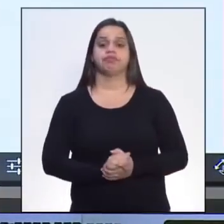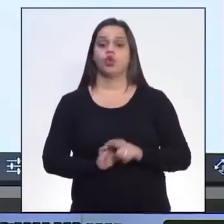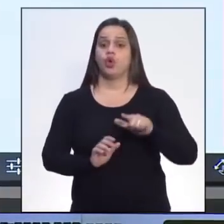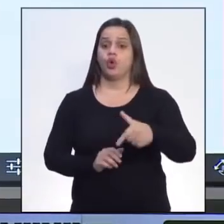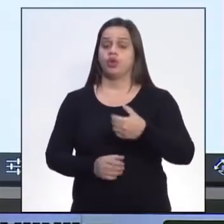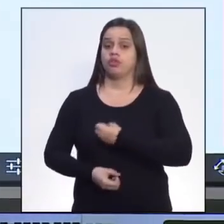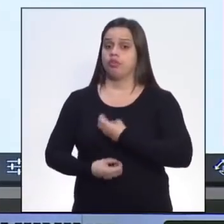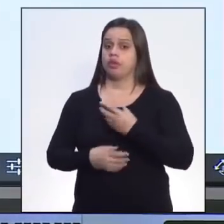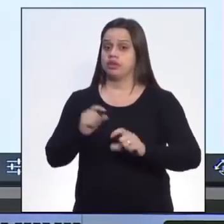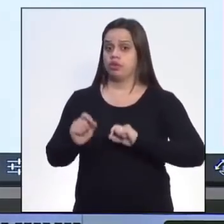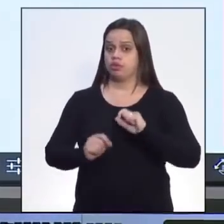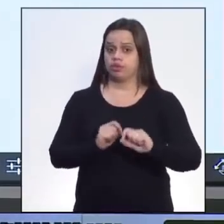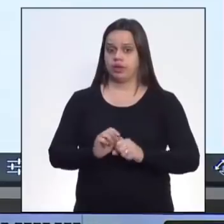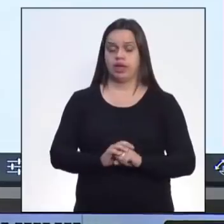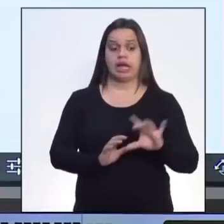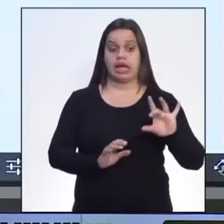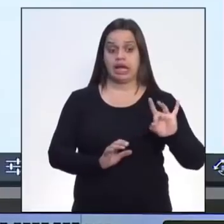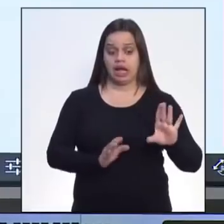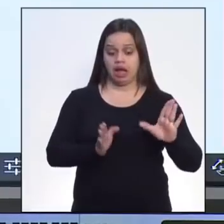que cada lata